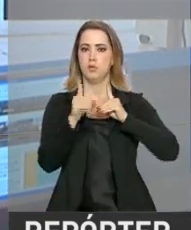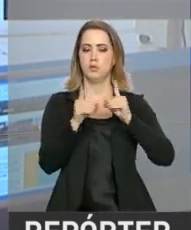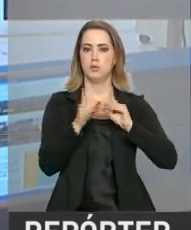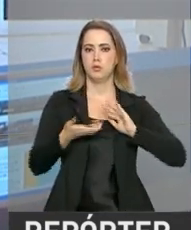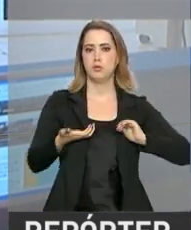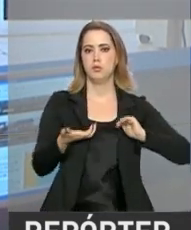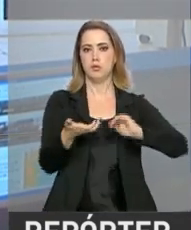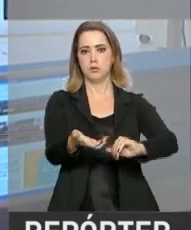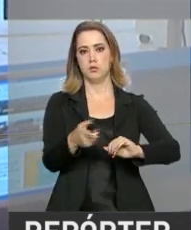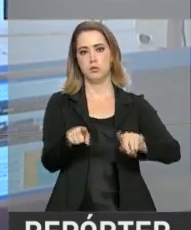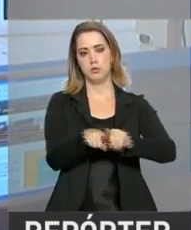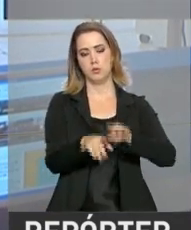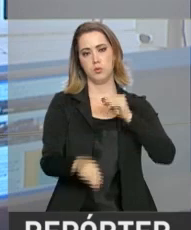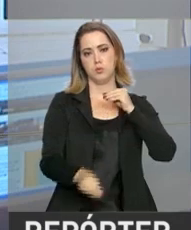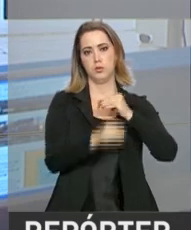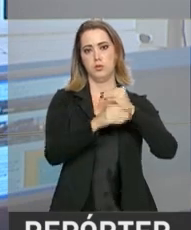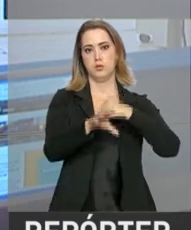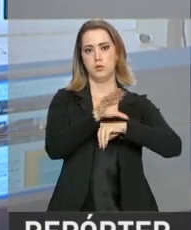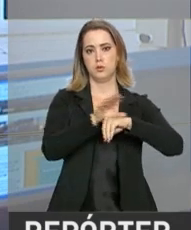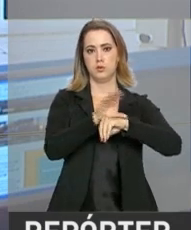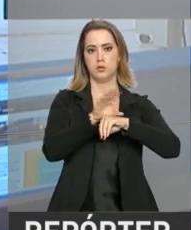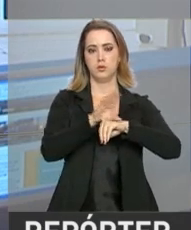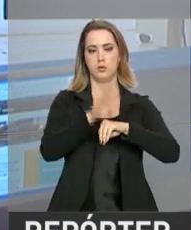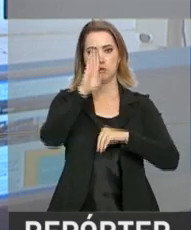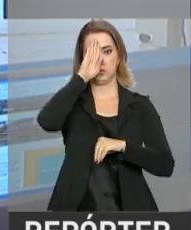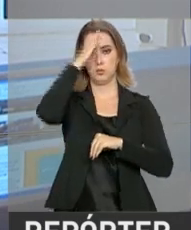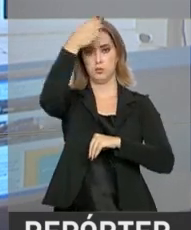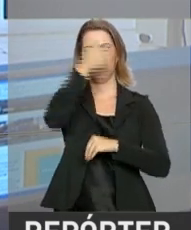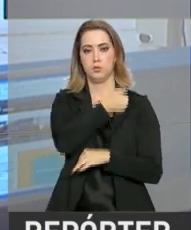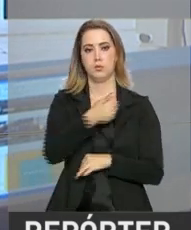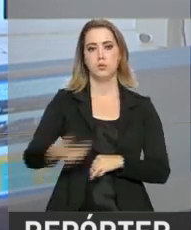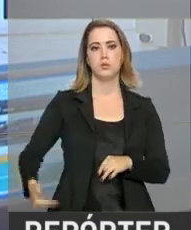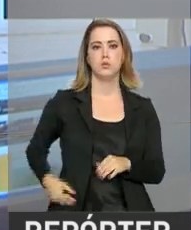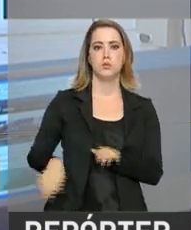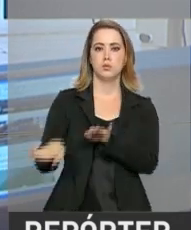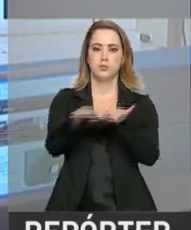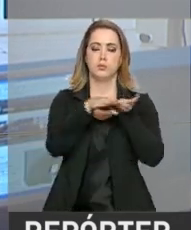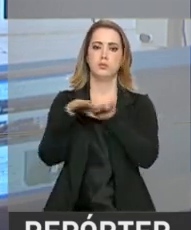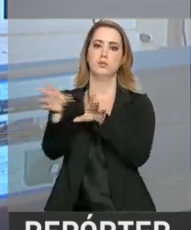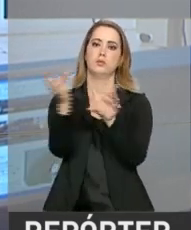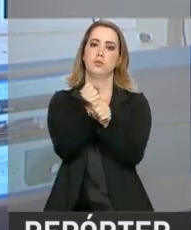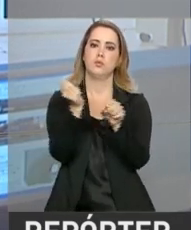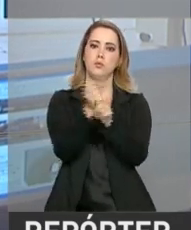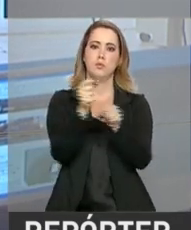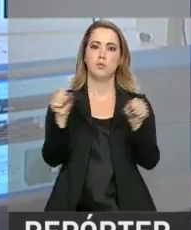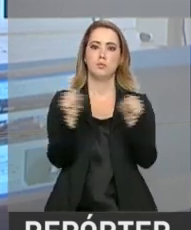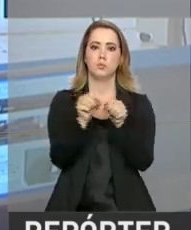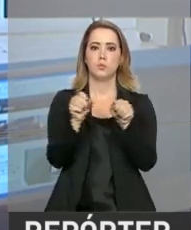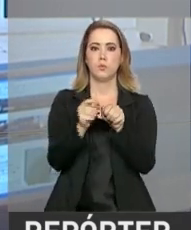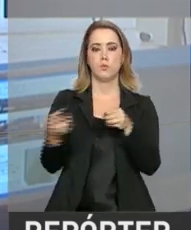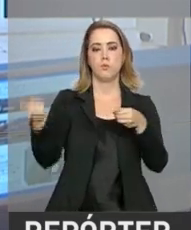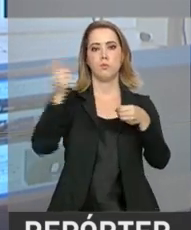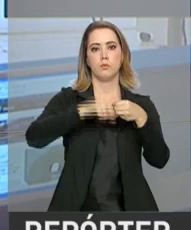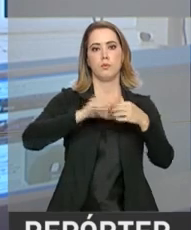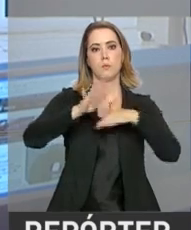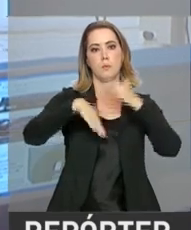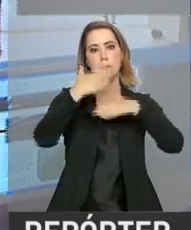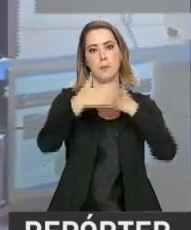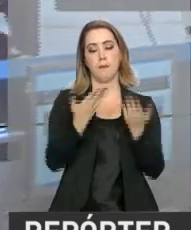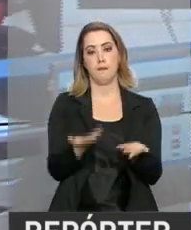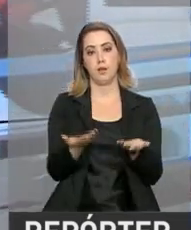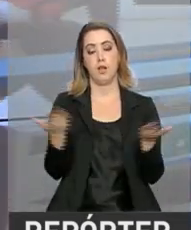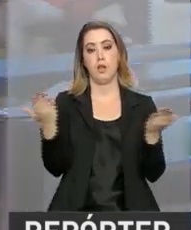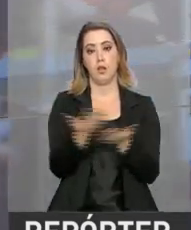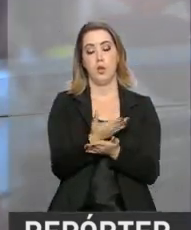dos Deputados. A PEC é considerada prioritária pelo governo para reequilibrar as contas públicas e fazer o Brasil voltar a crescer.